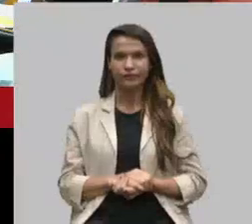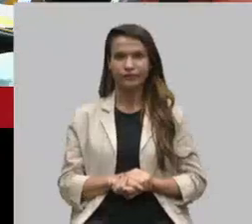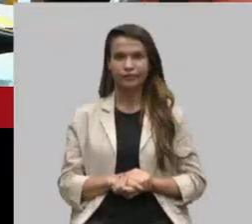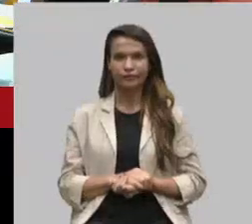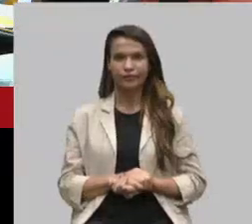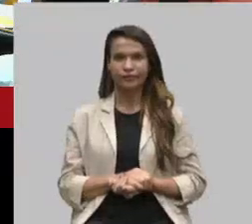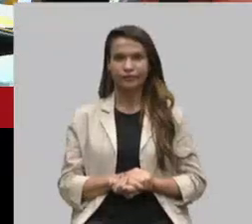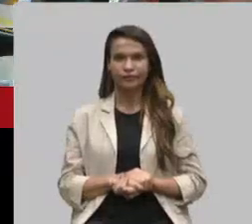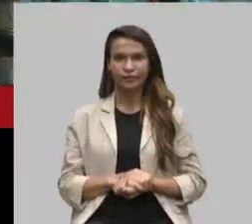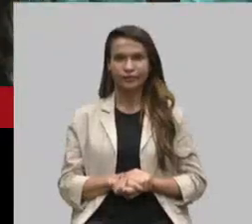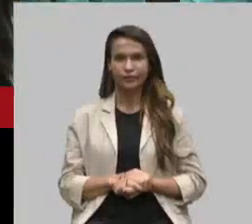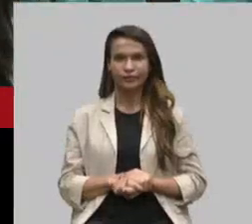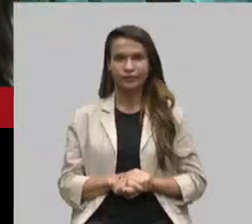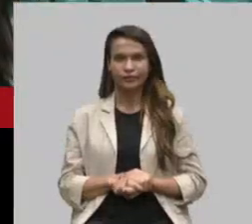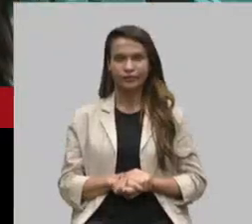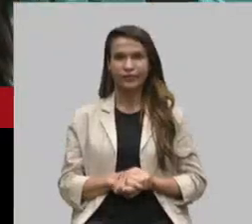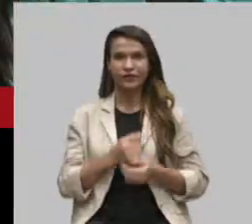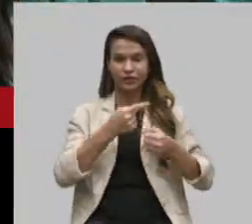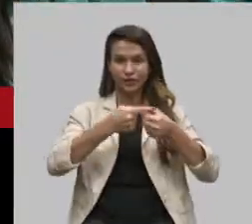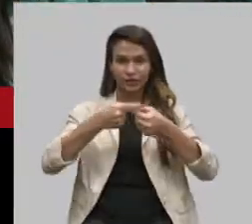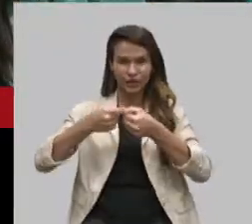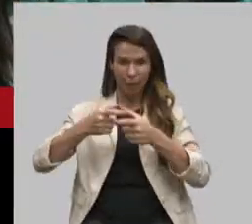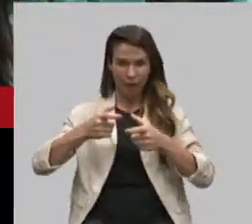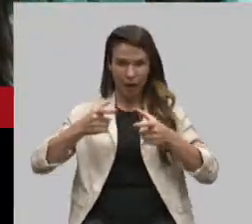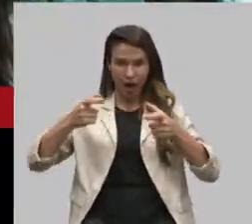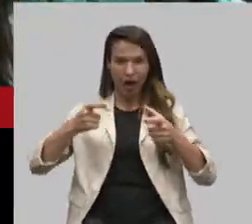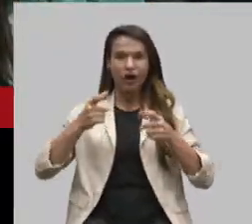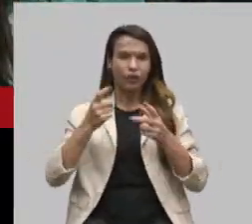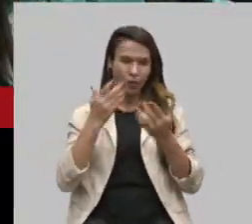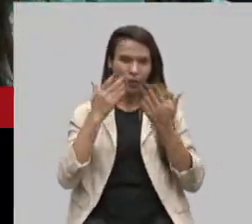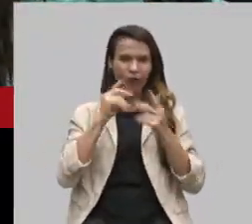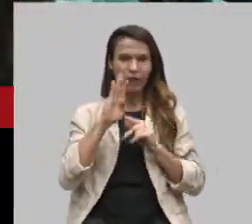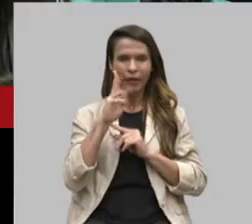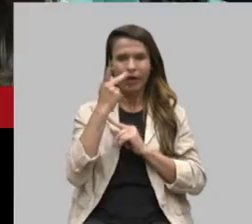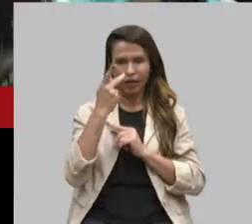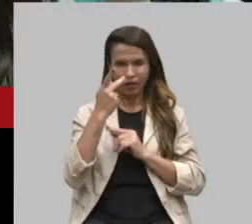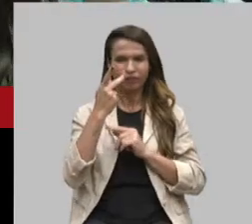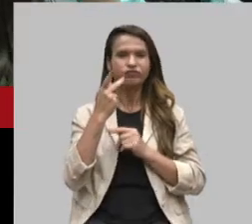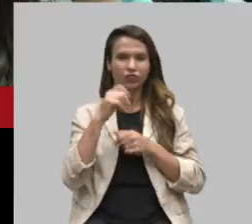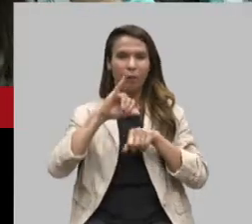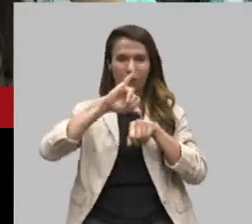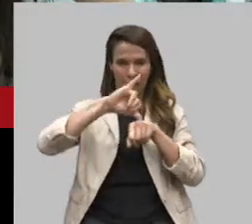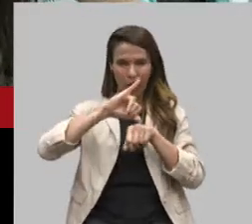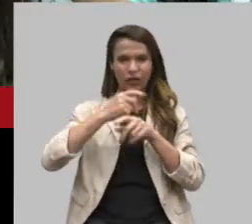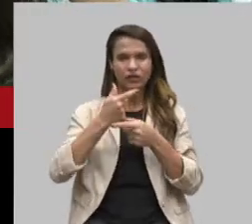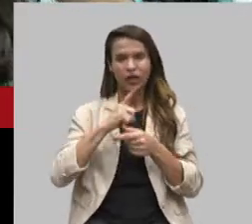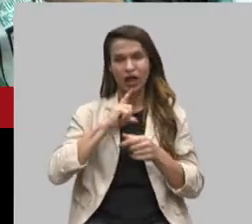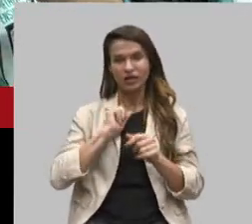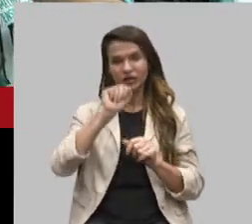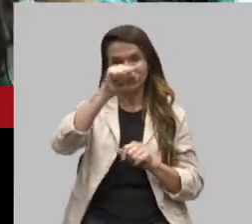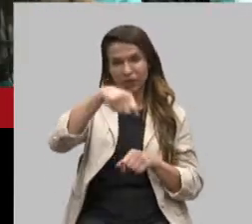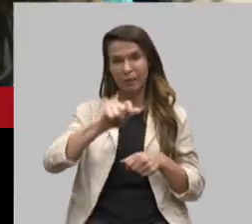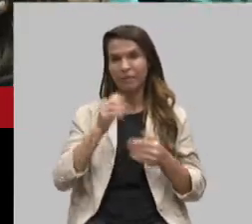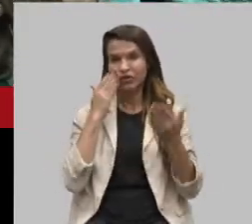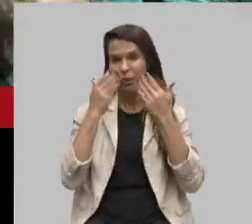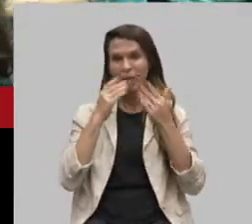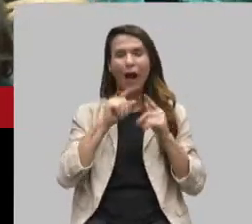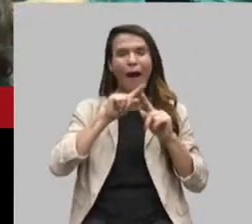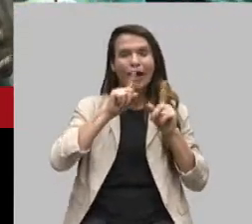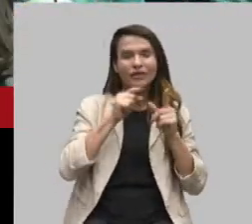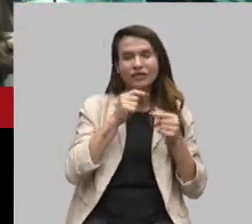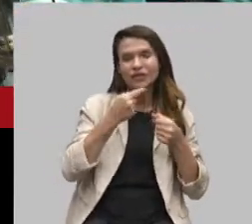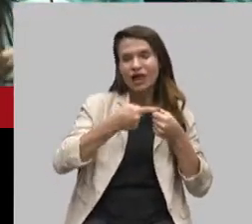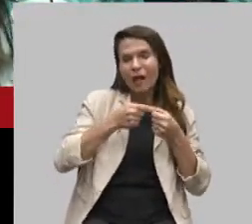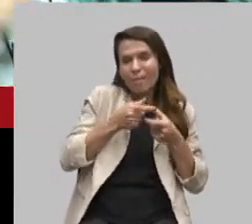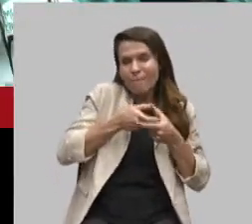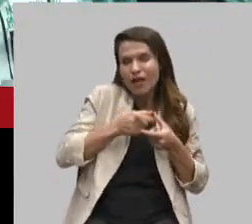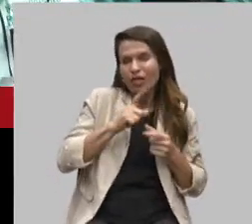escol cidades maiores como Belo Horizonte que são metrópoles Tem sim psicólogos mas cidades menores Será que tem essas mesmas